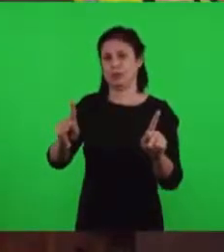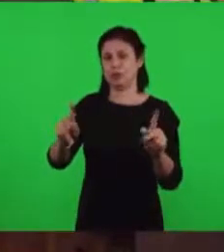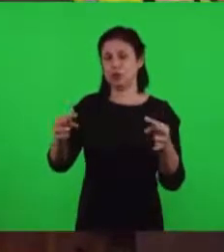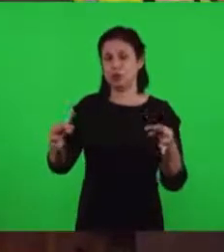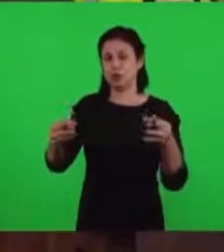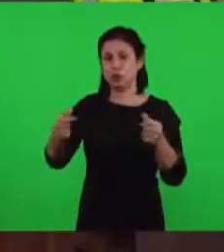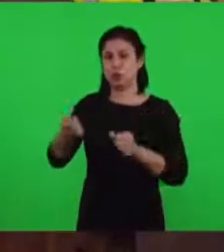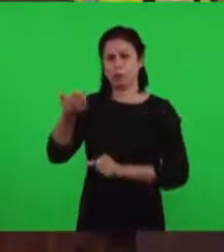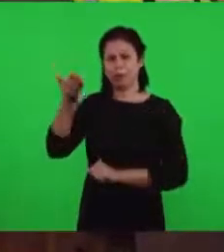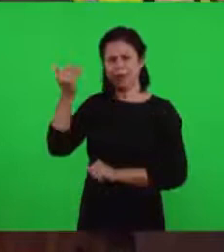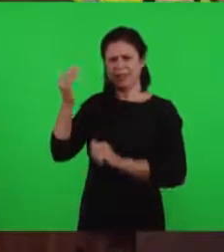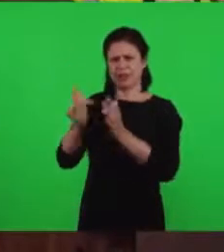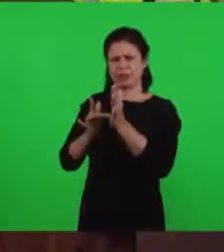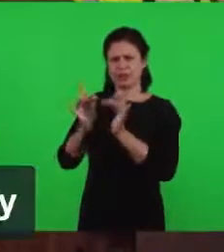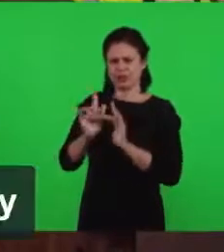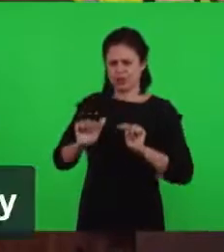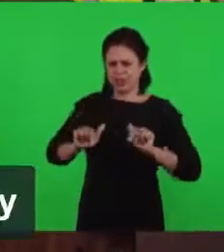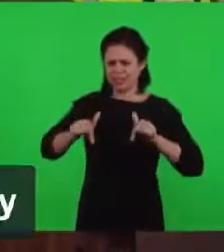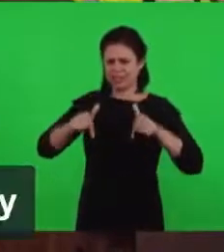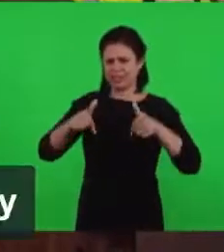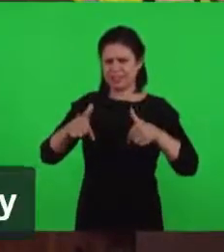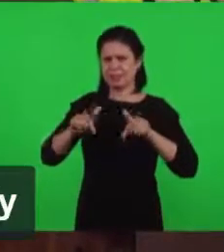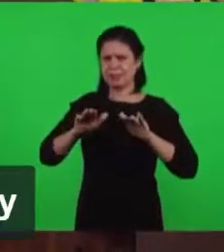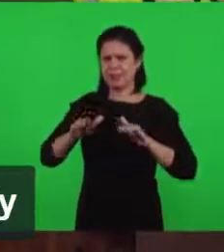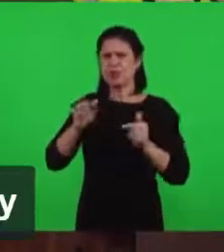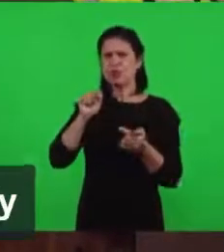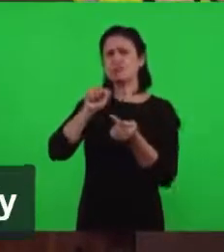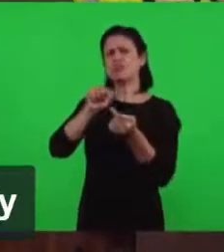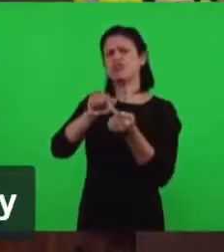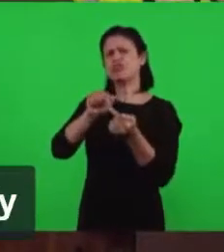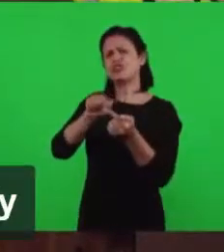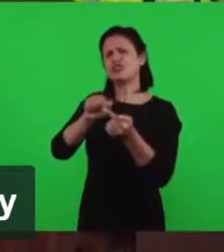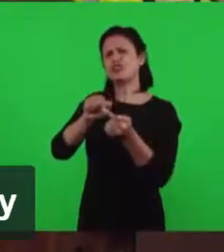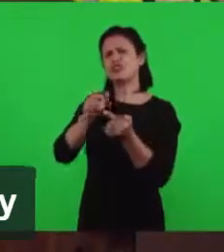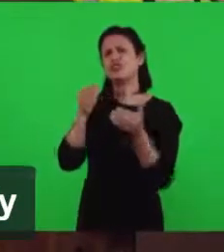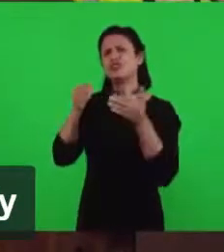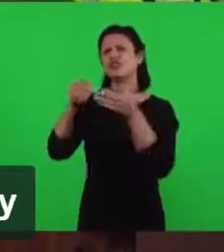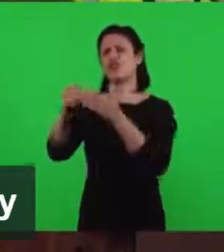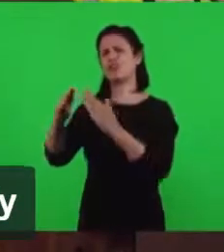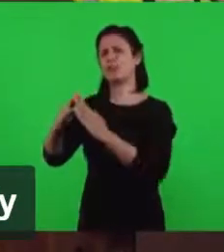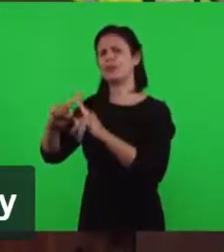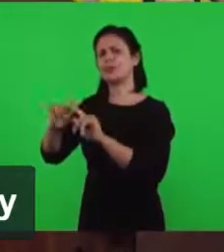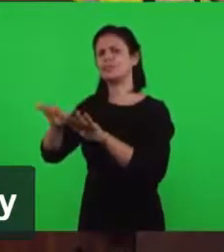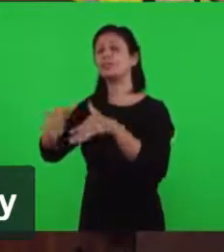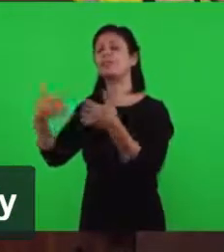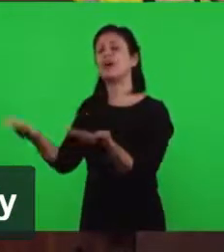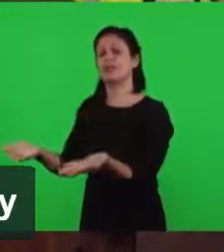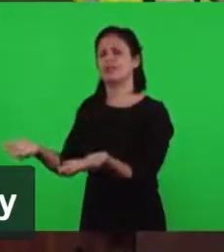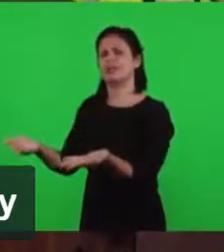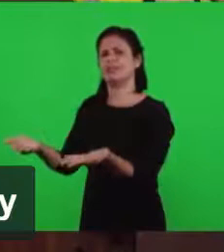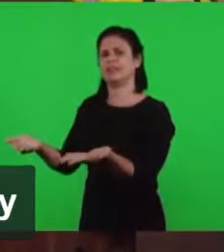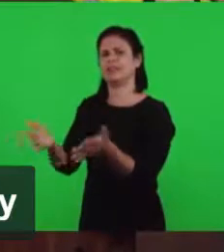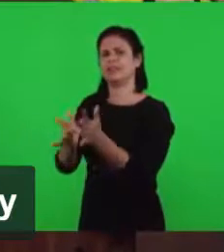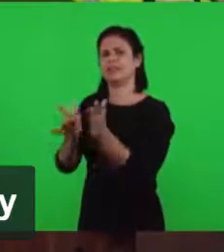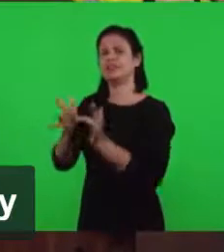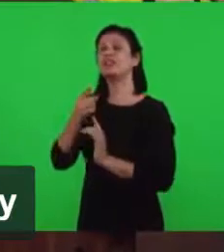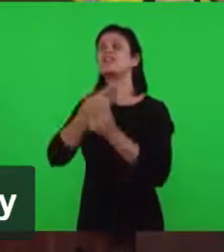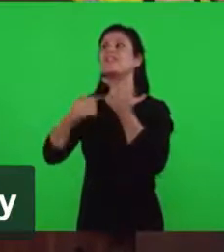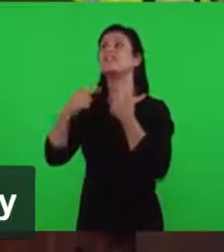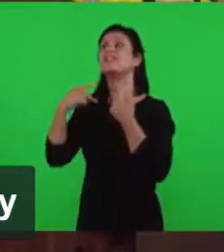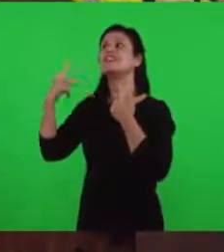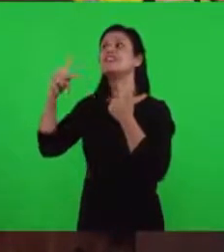o que ele queria para a igreja é exatamente mostrar como o